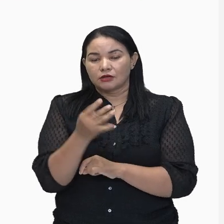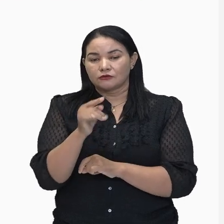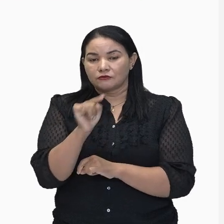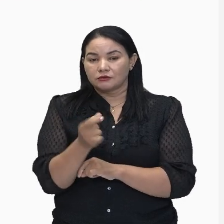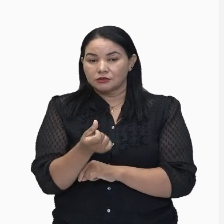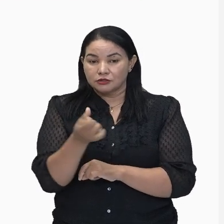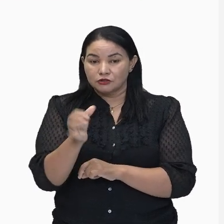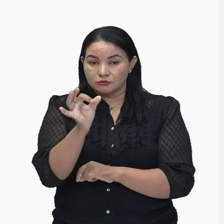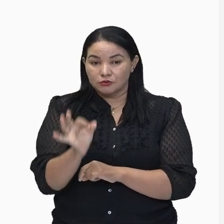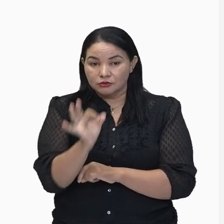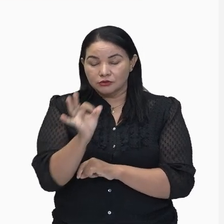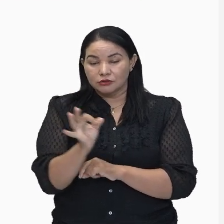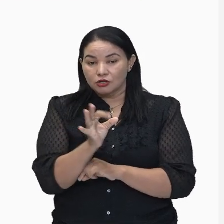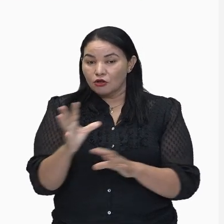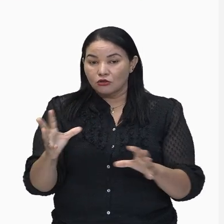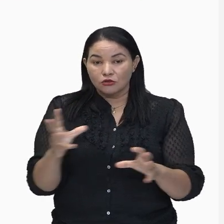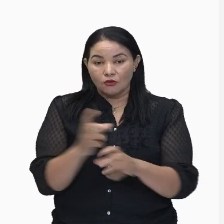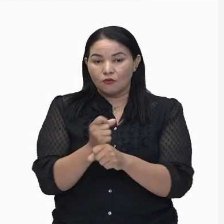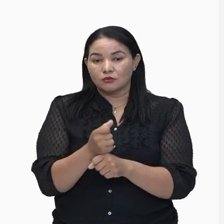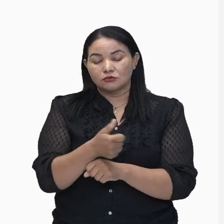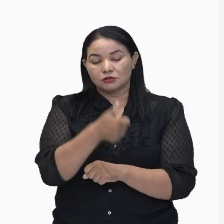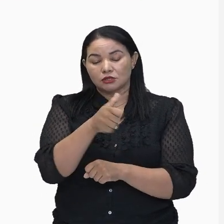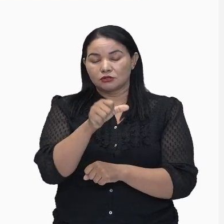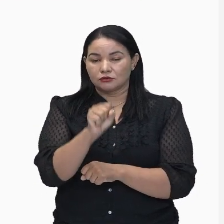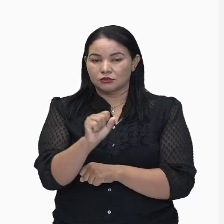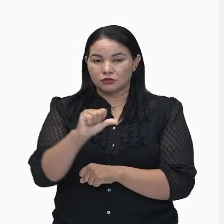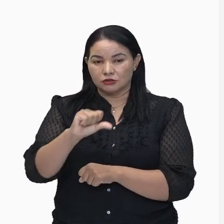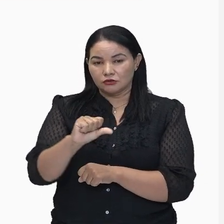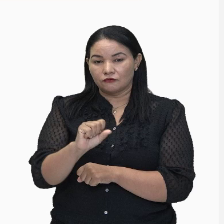4,6% do total ali de